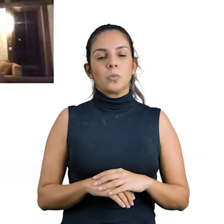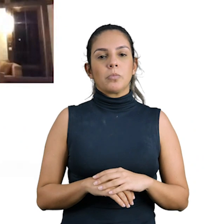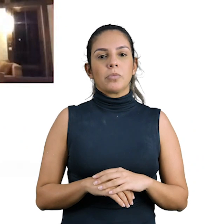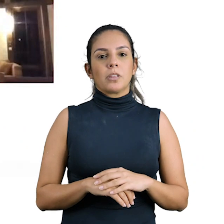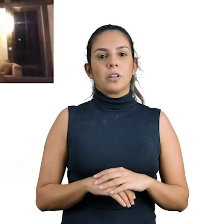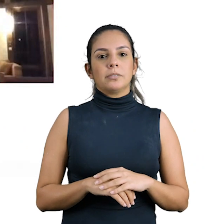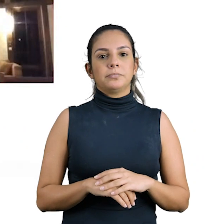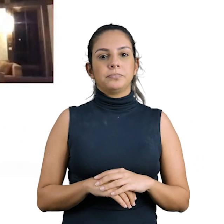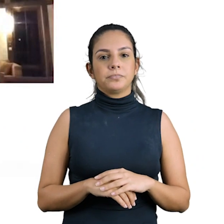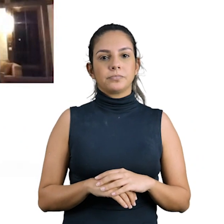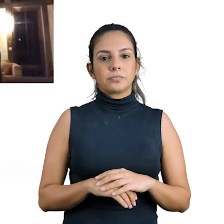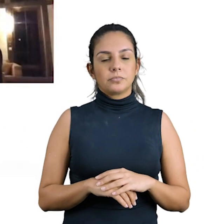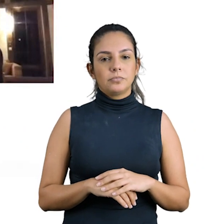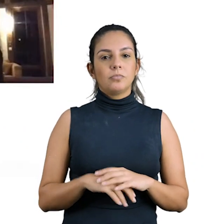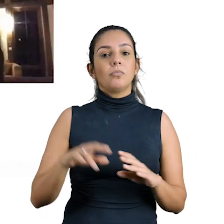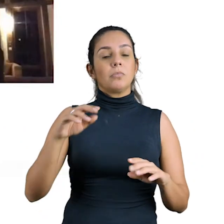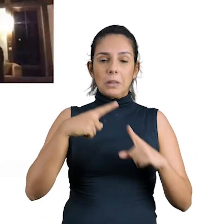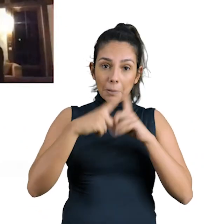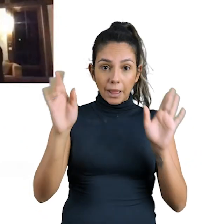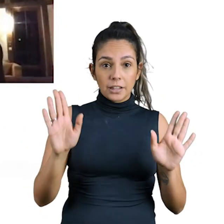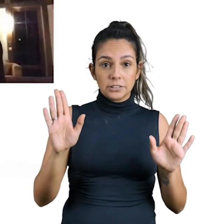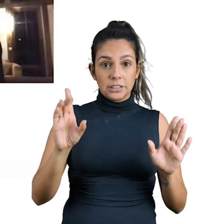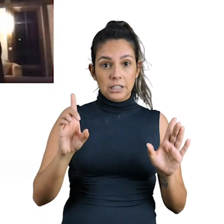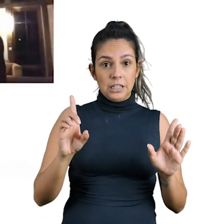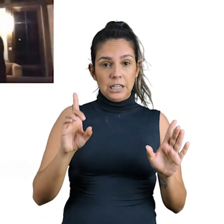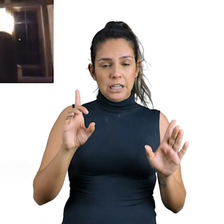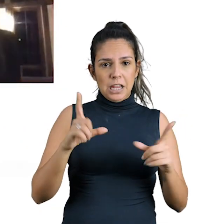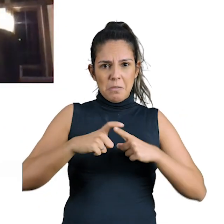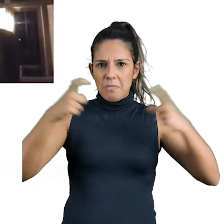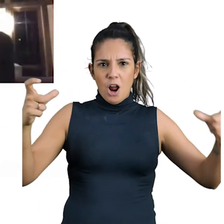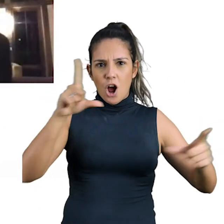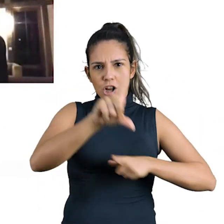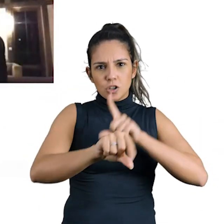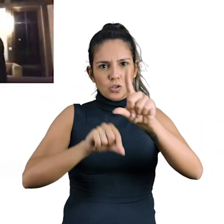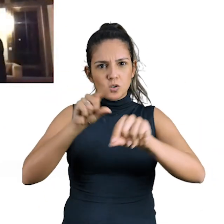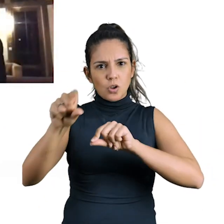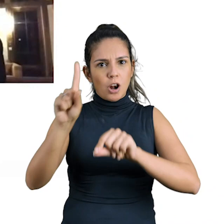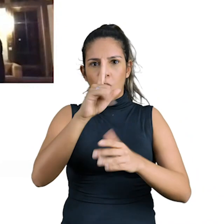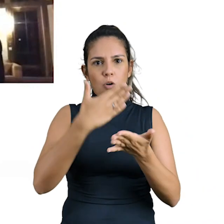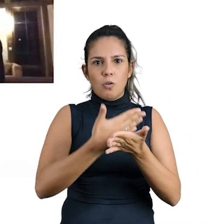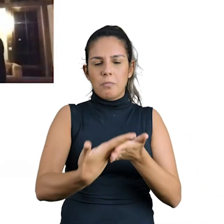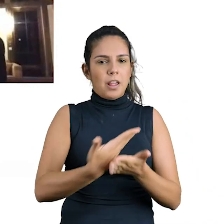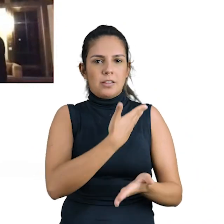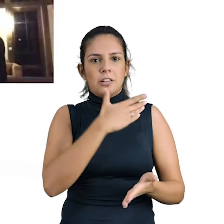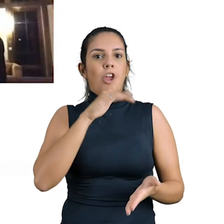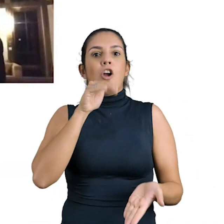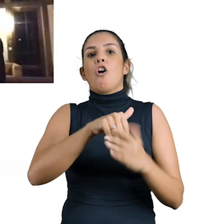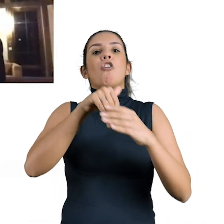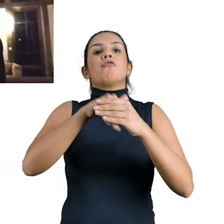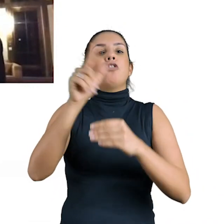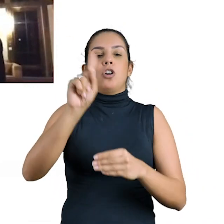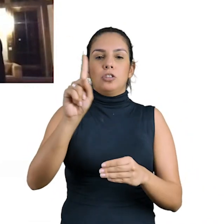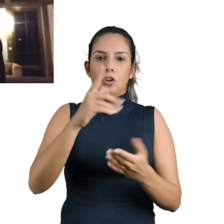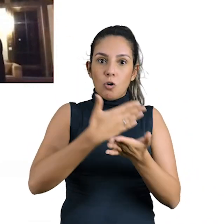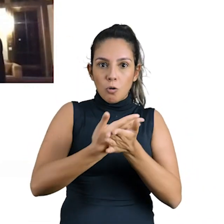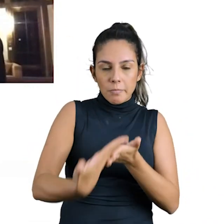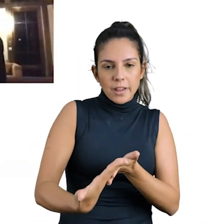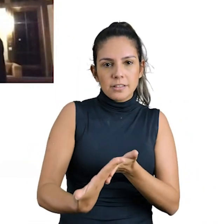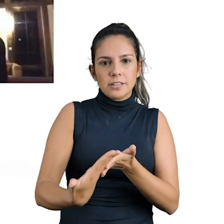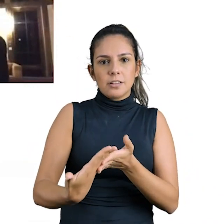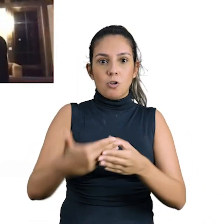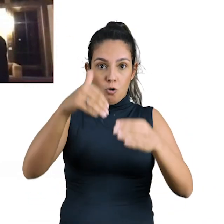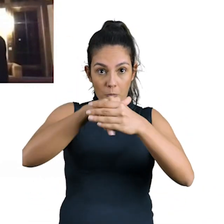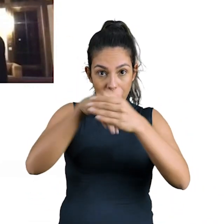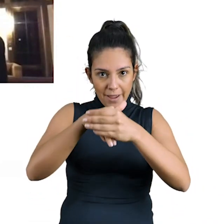nisso. Vamos combinar que foi. Mas democracia não começa e acaba com a eleição, né? Democracia começa